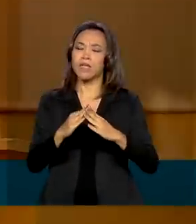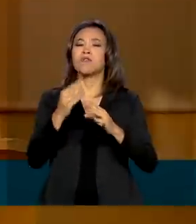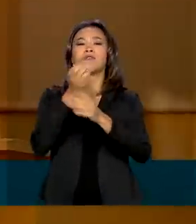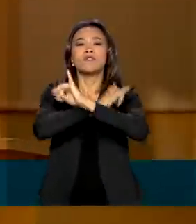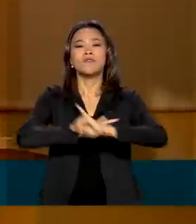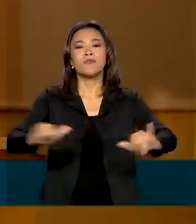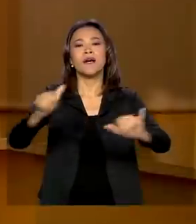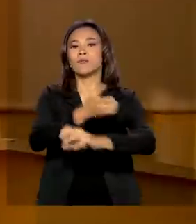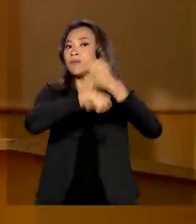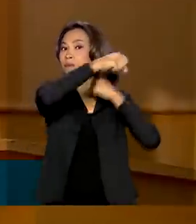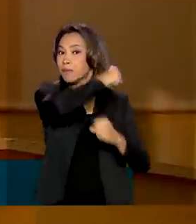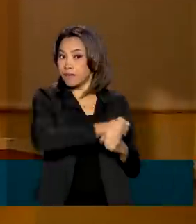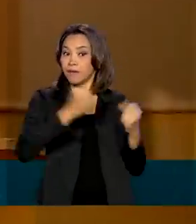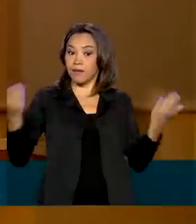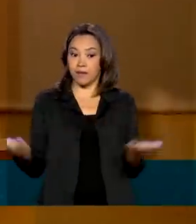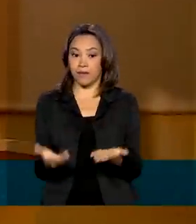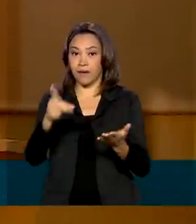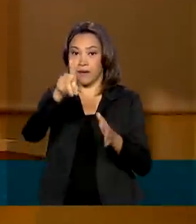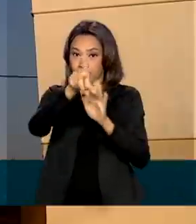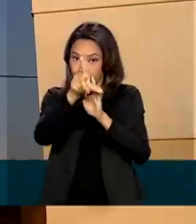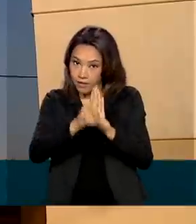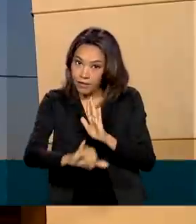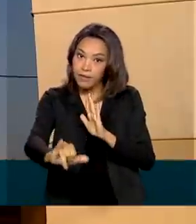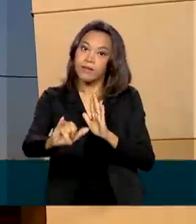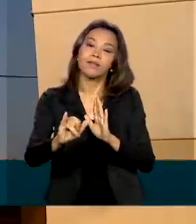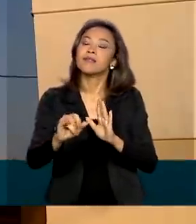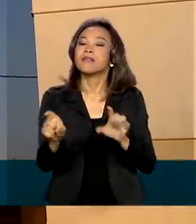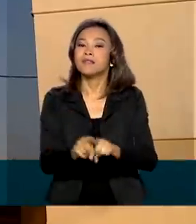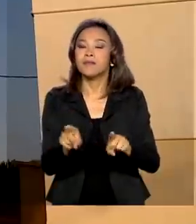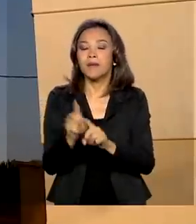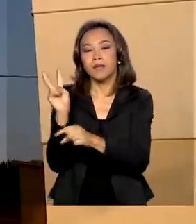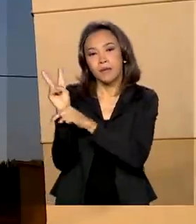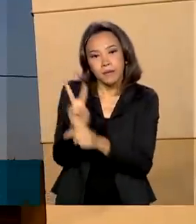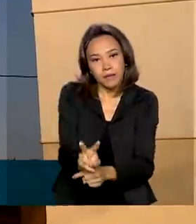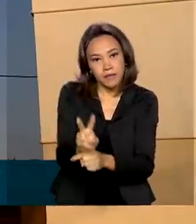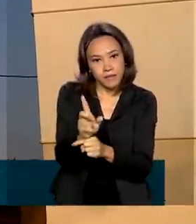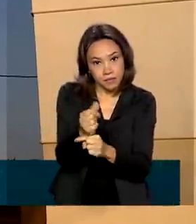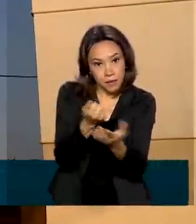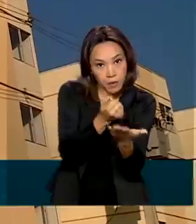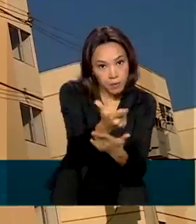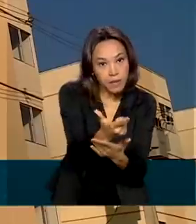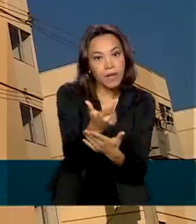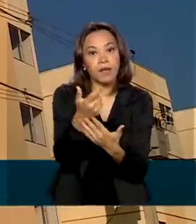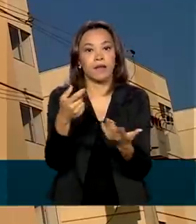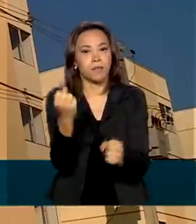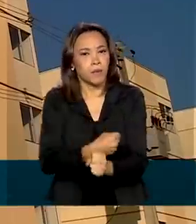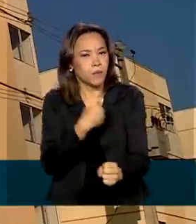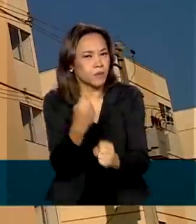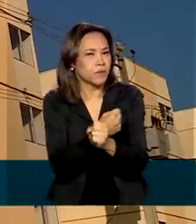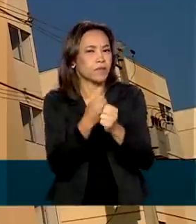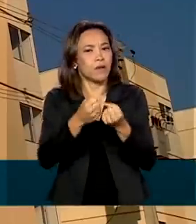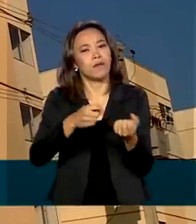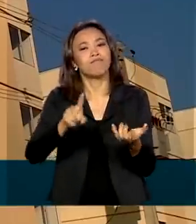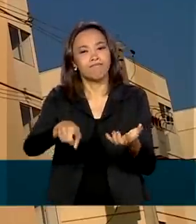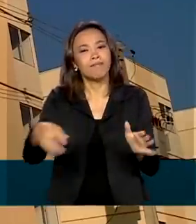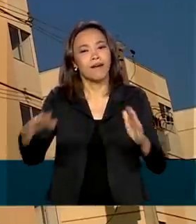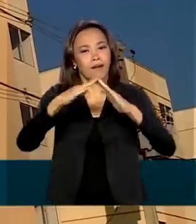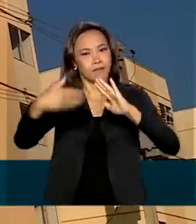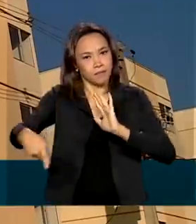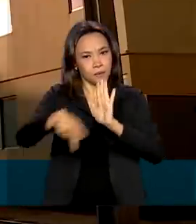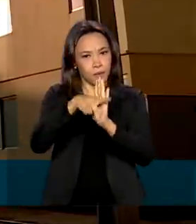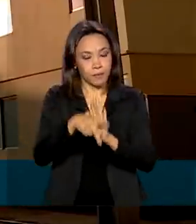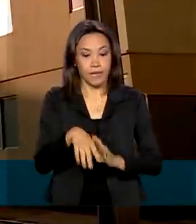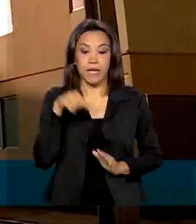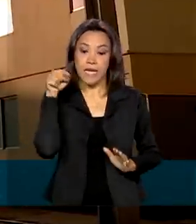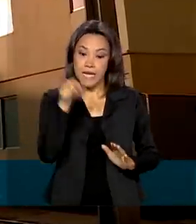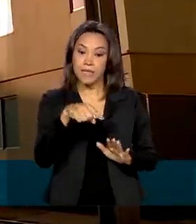agora virou lei que regulamenta a concessão de financiamento e subsídio para a compra da casa própria